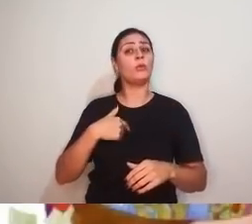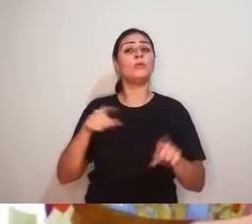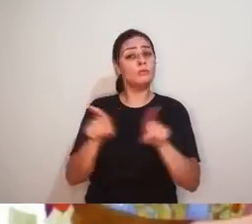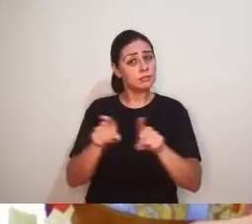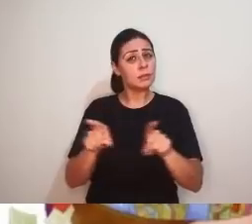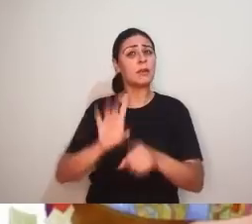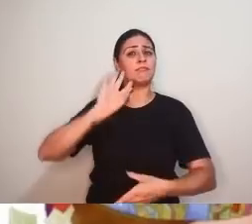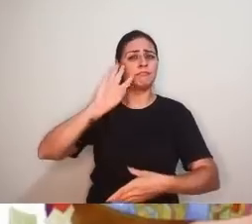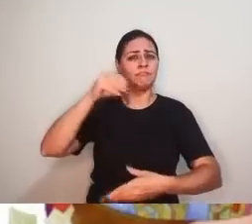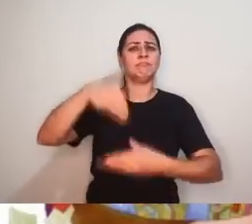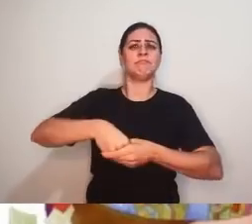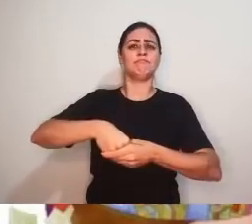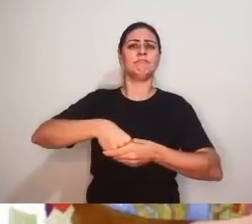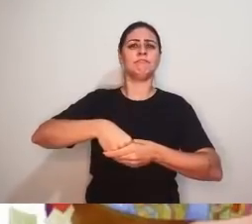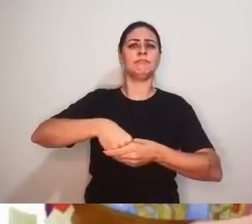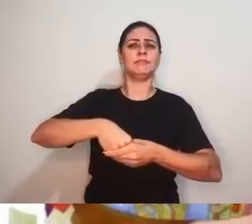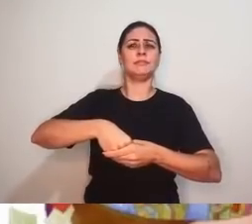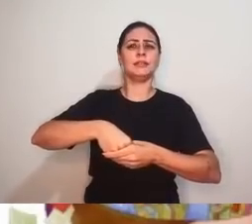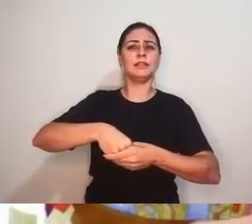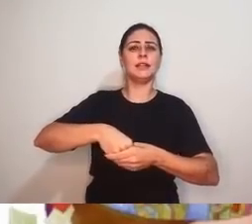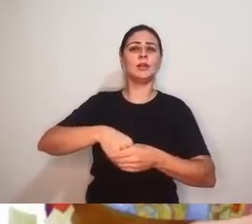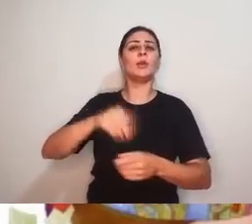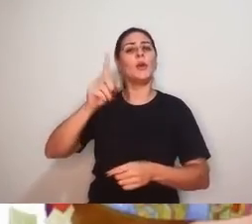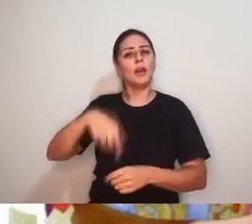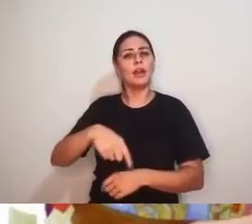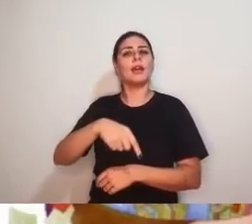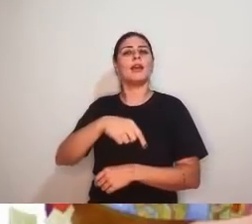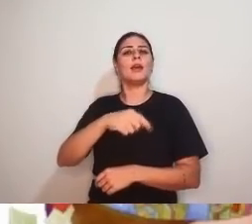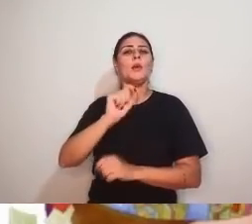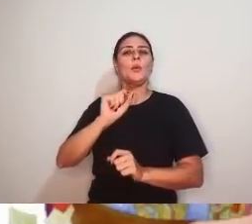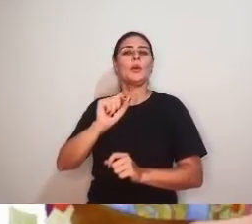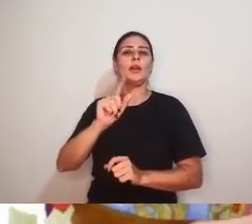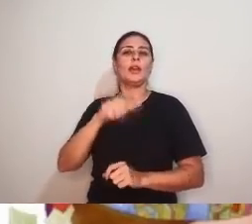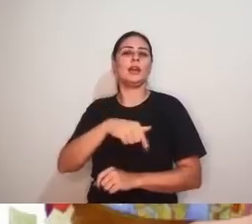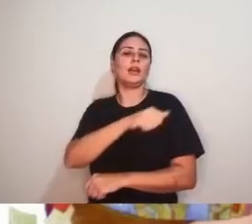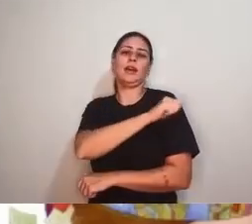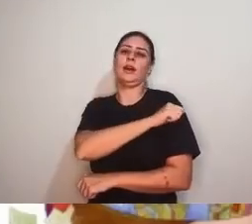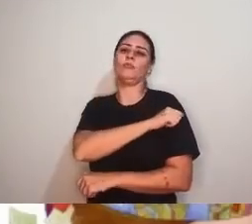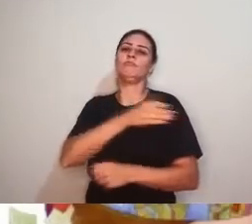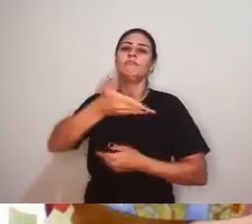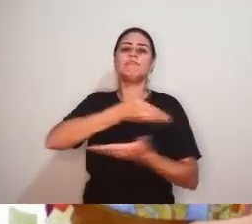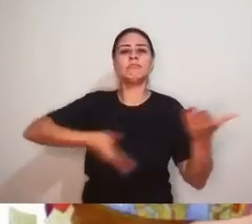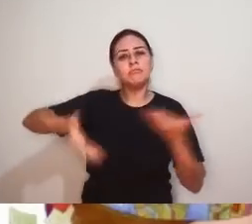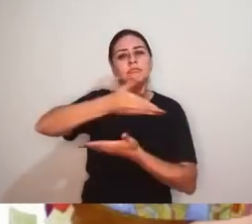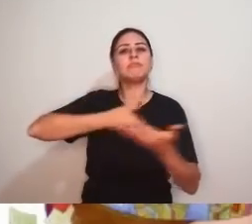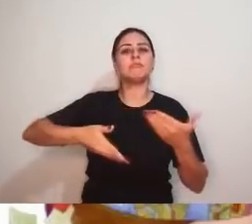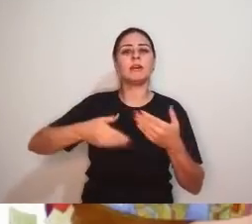observar agora de maneira intencional. E ao colocar intencionalidade nessa observação, eu vou fazer o fenômeno da